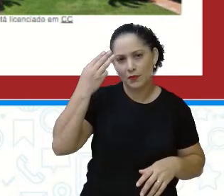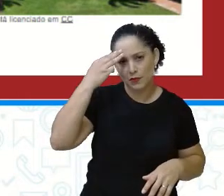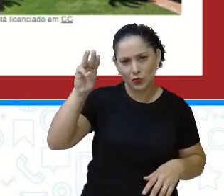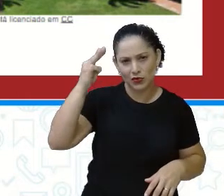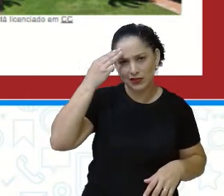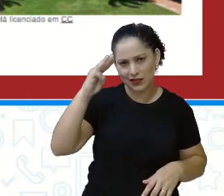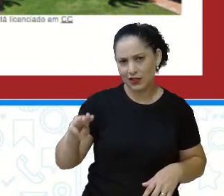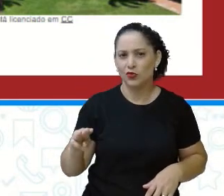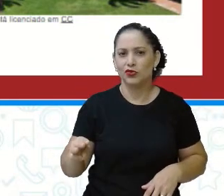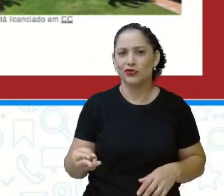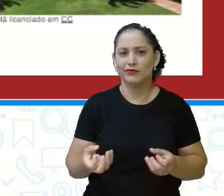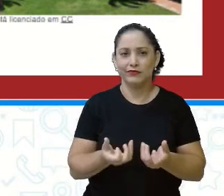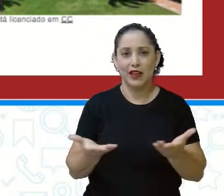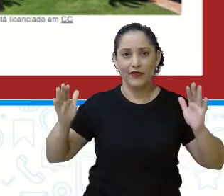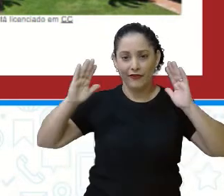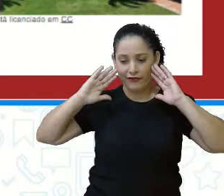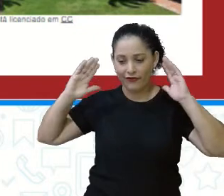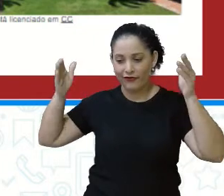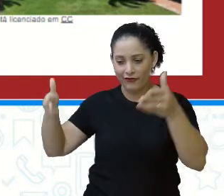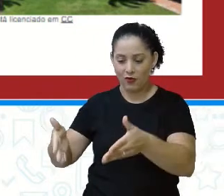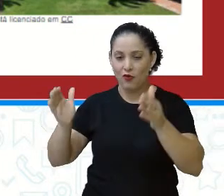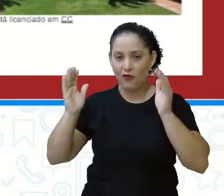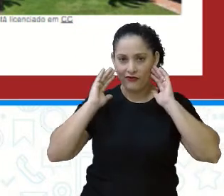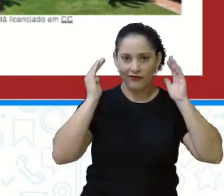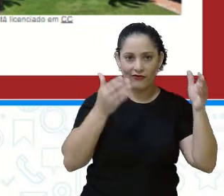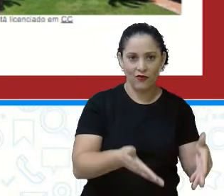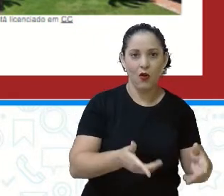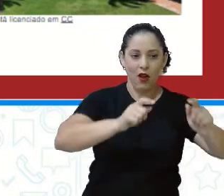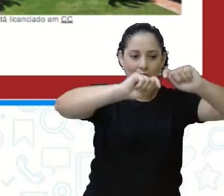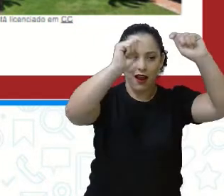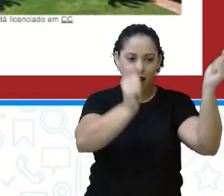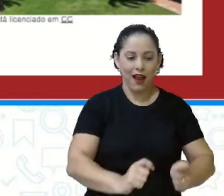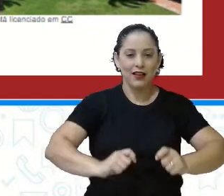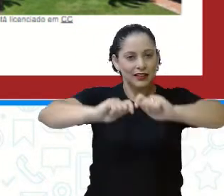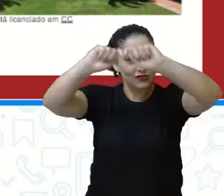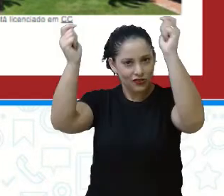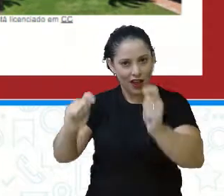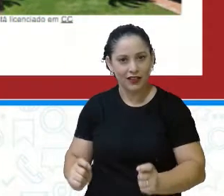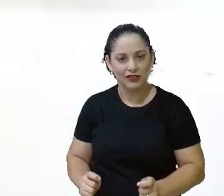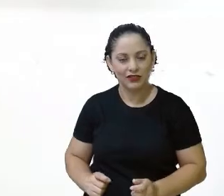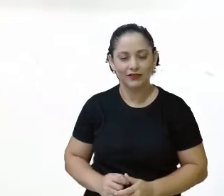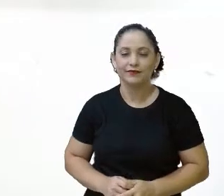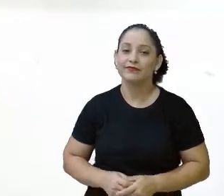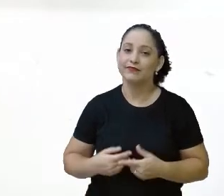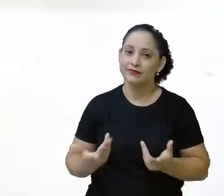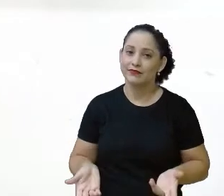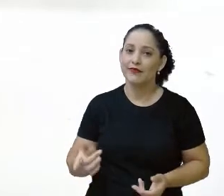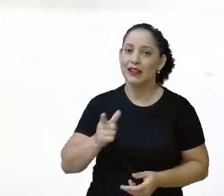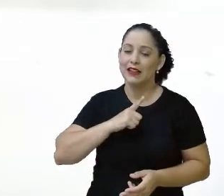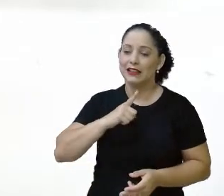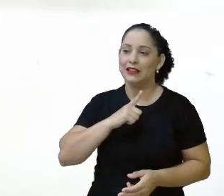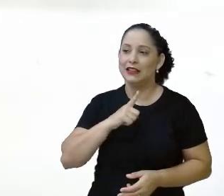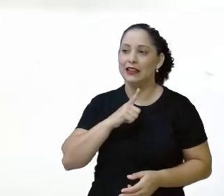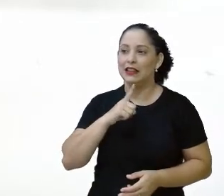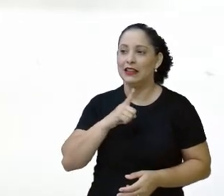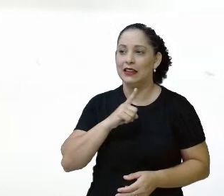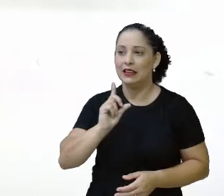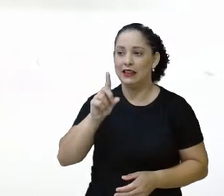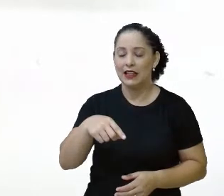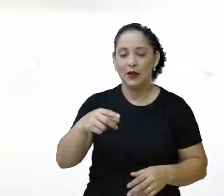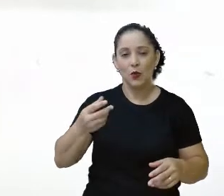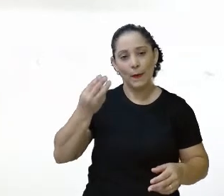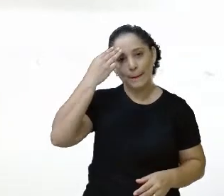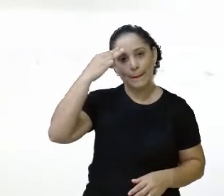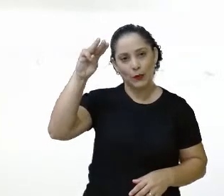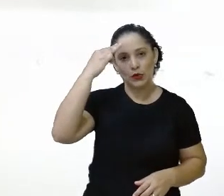instituições voltadas para a promoção de ações artísticas. Como eu já falei, um deles é o Museu Cais do Sertão. No Museu